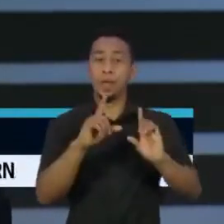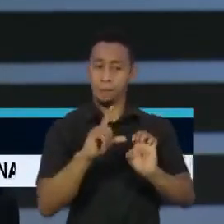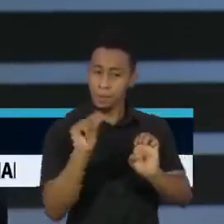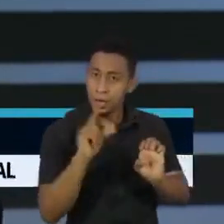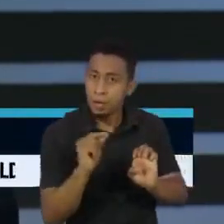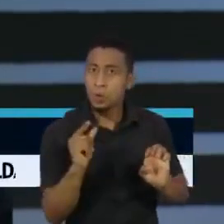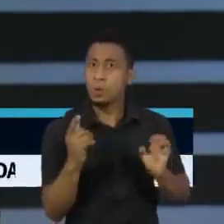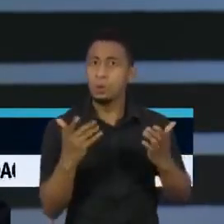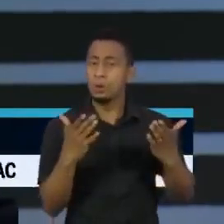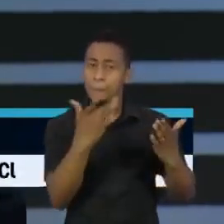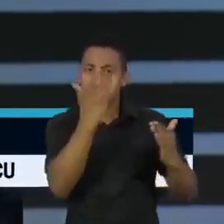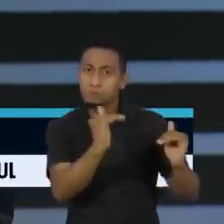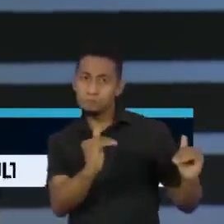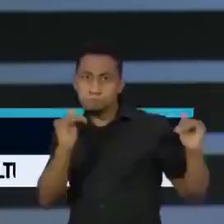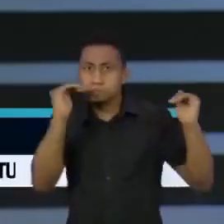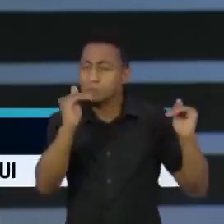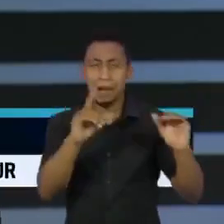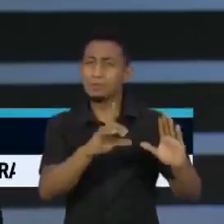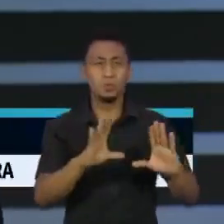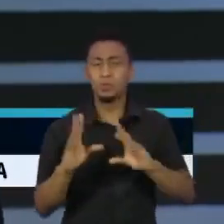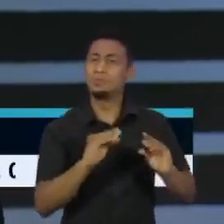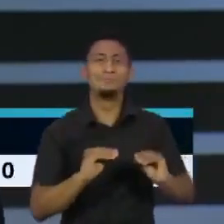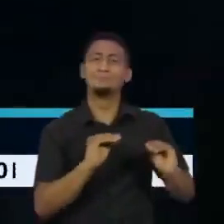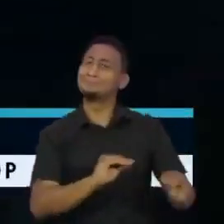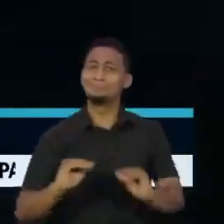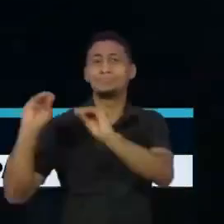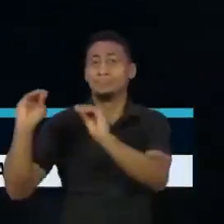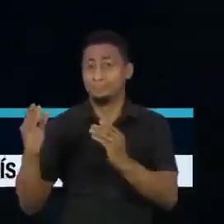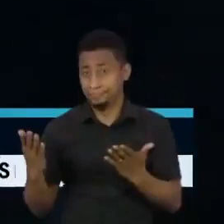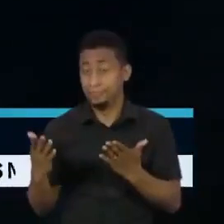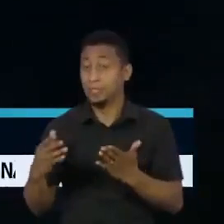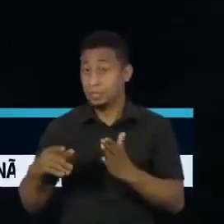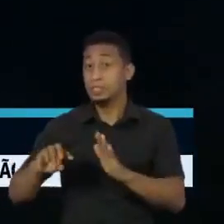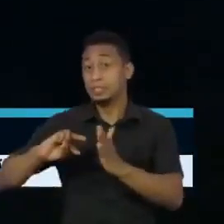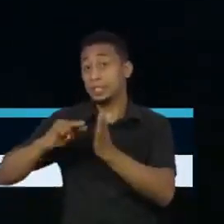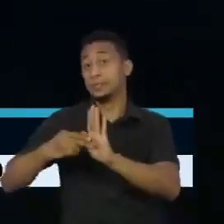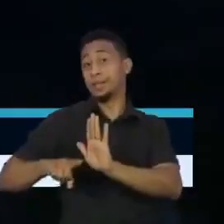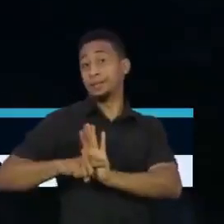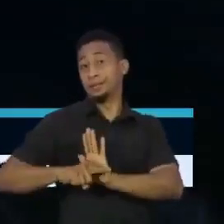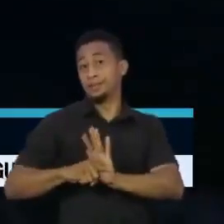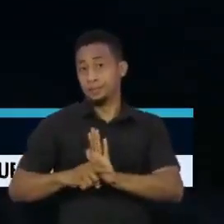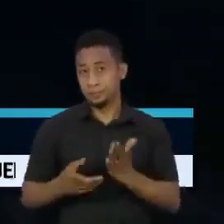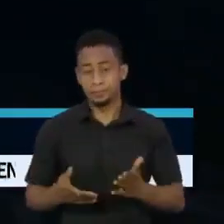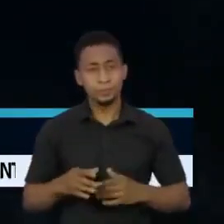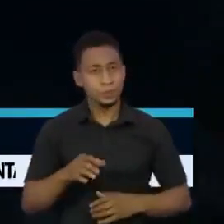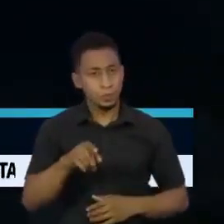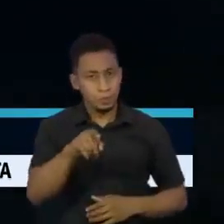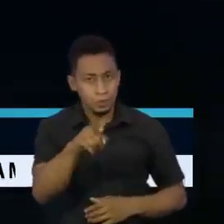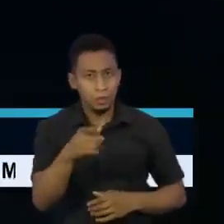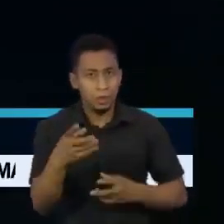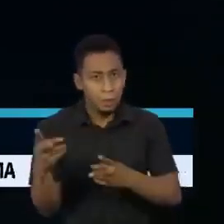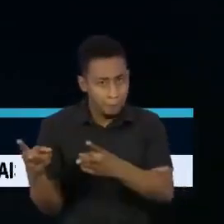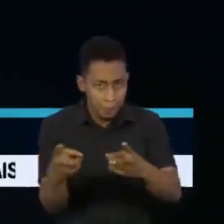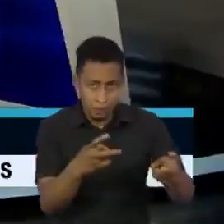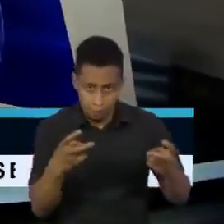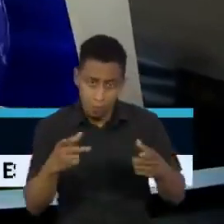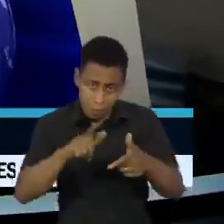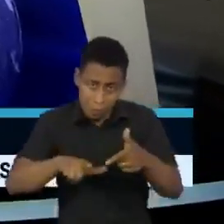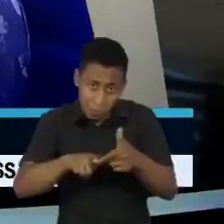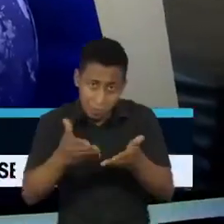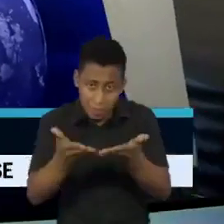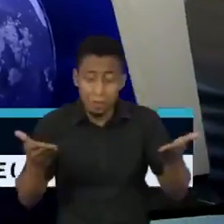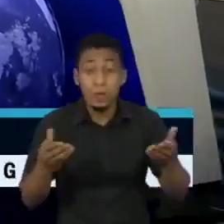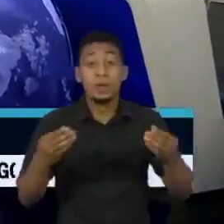essa situação infelizmente é muito negativo diante desse cenário todo o que você escreveu você João qual o que que o